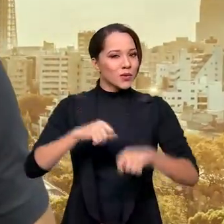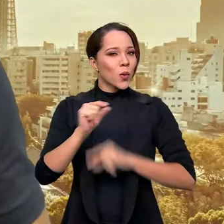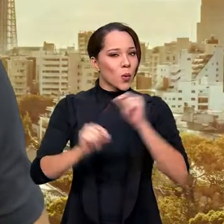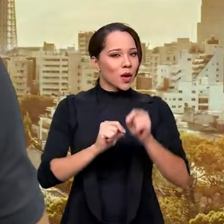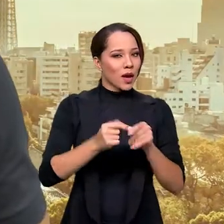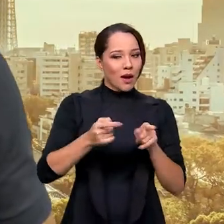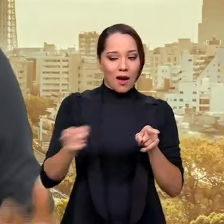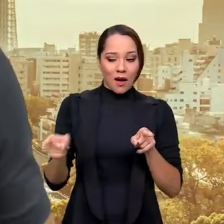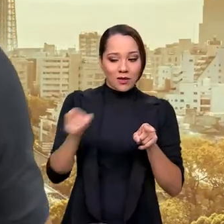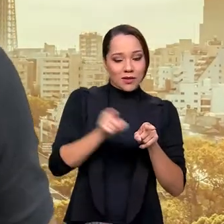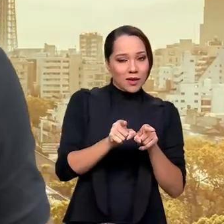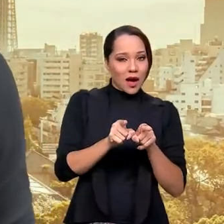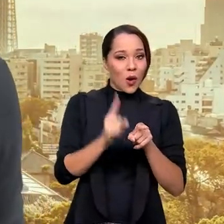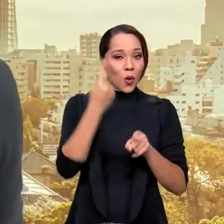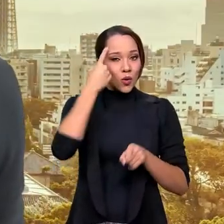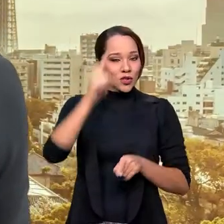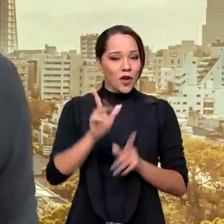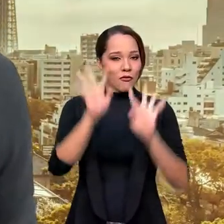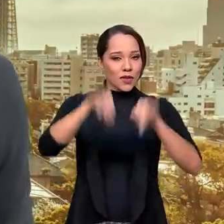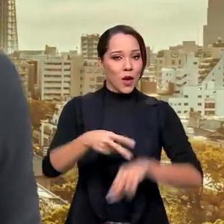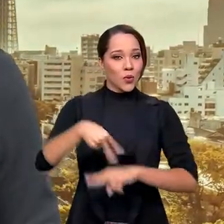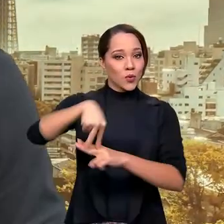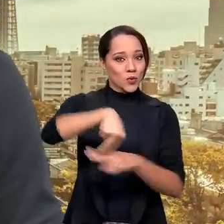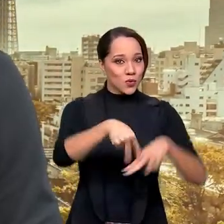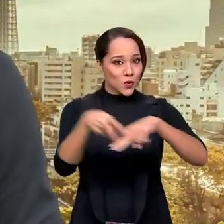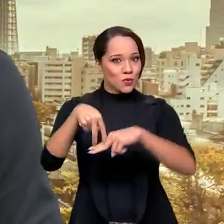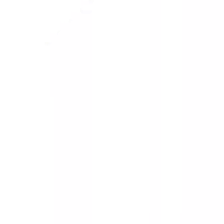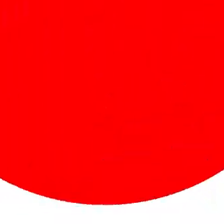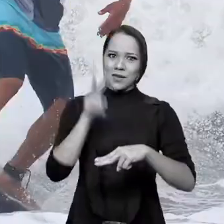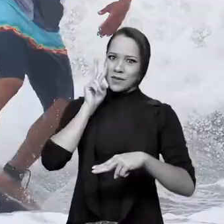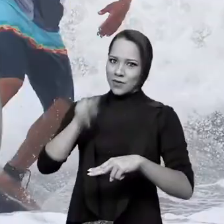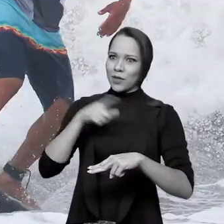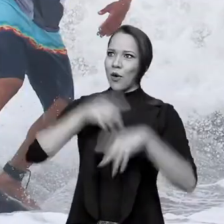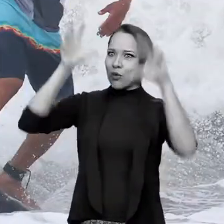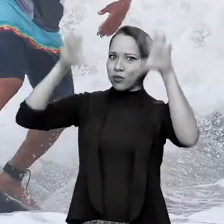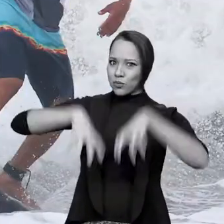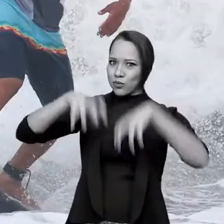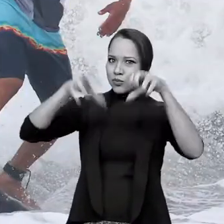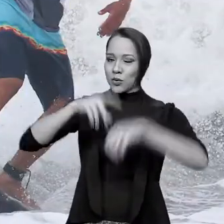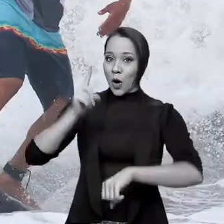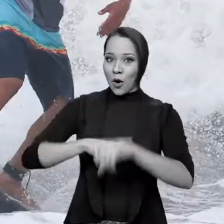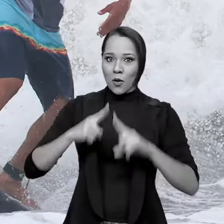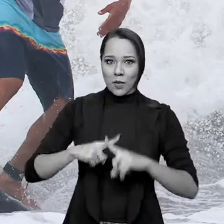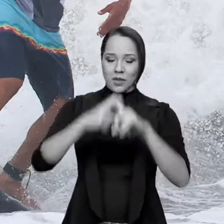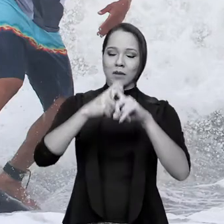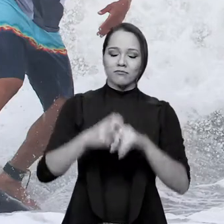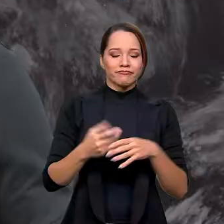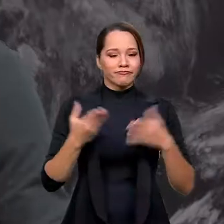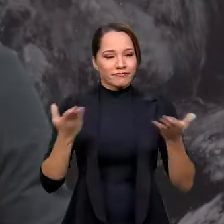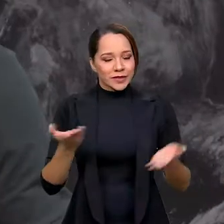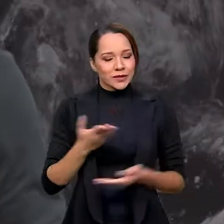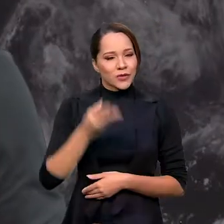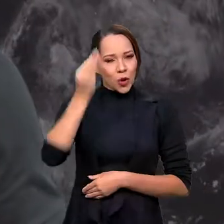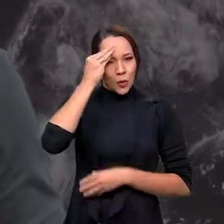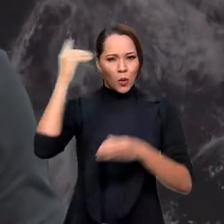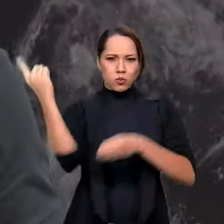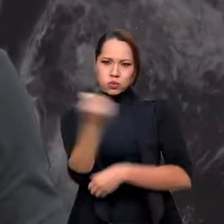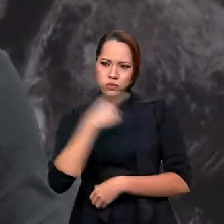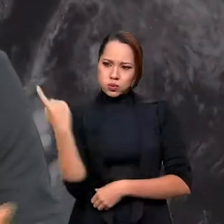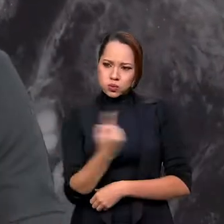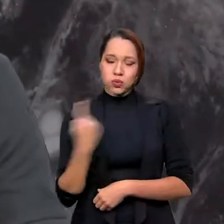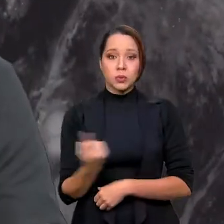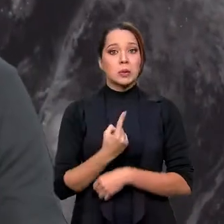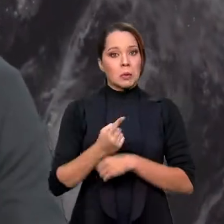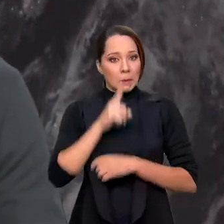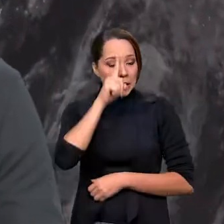organização teve que adiantar em um dia a final do surf. Você viu que chegou até a chover durante a competição? É, na verdade foi por causa